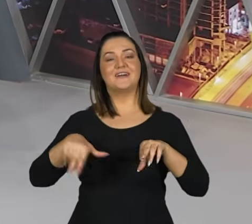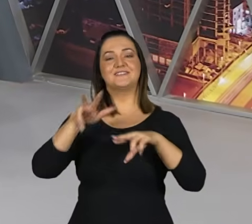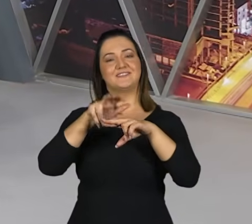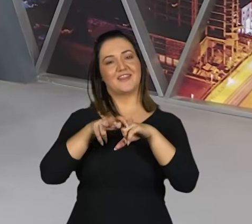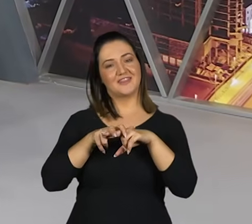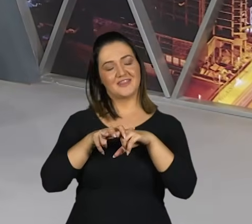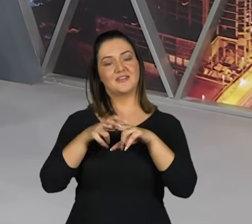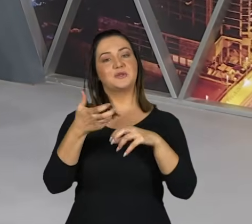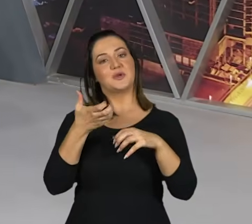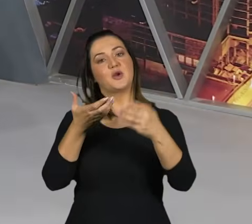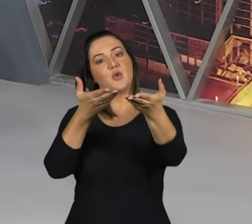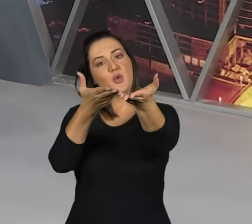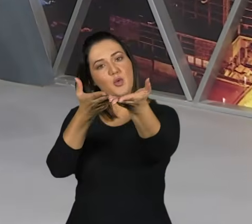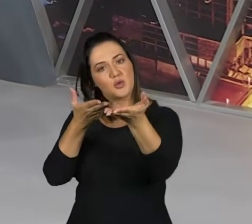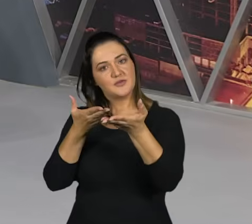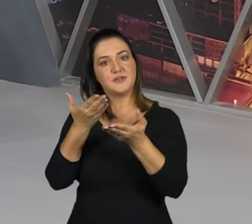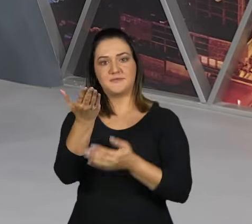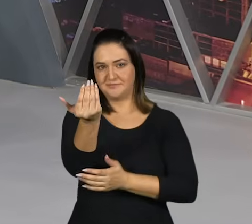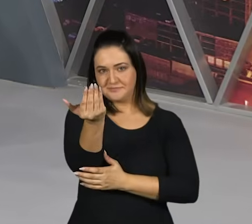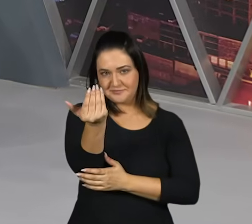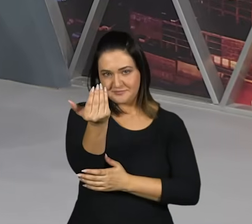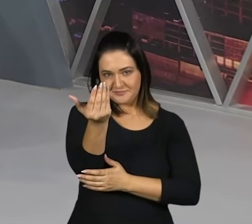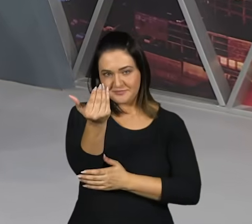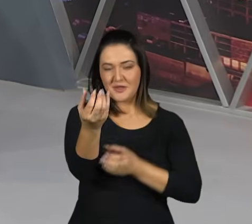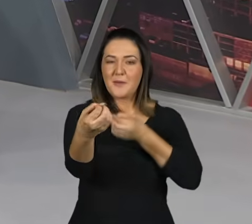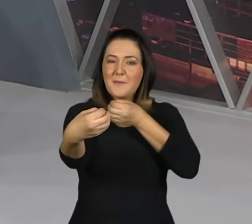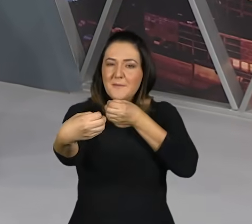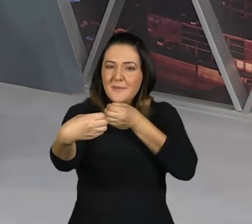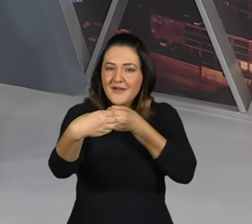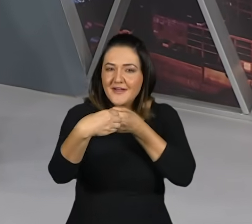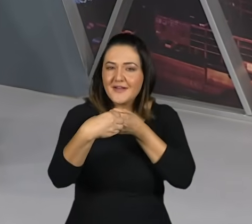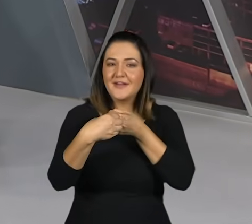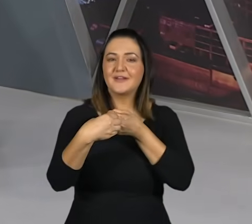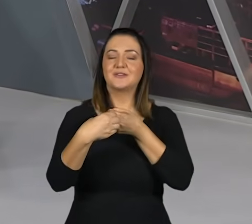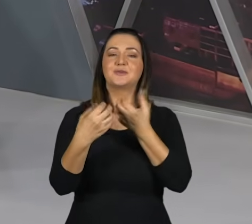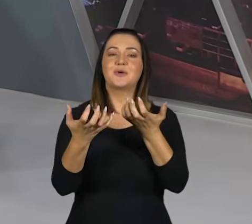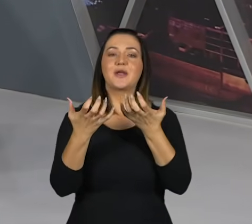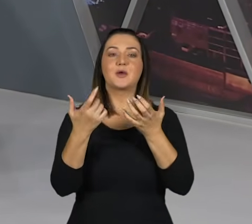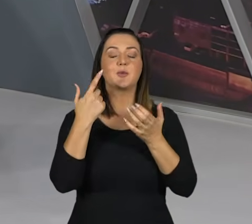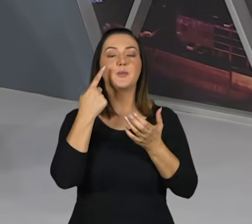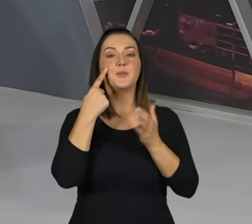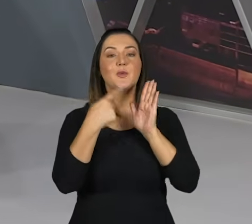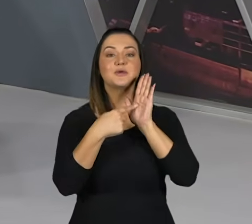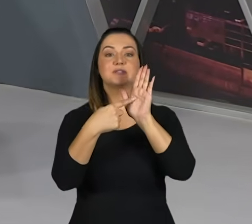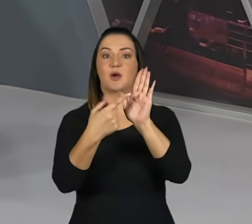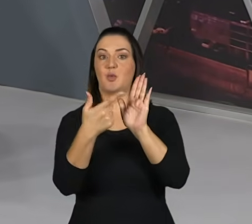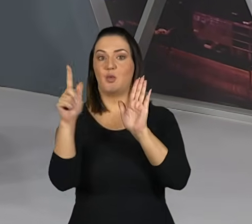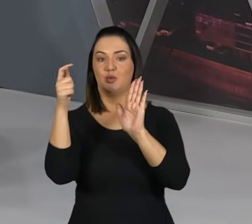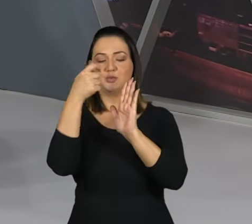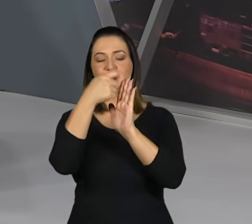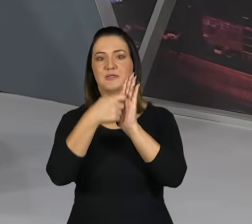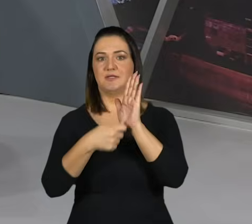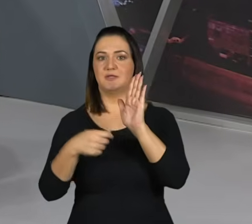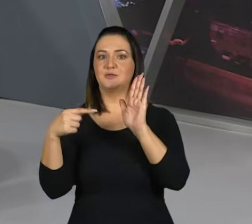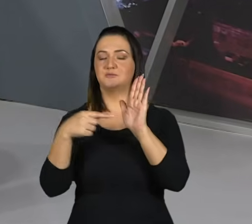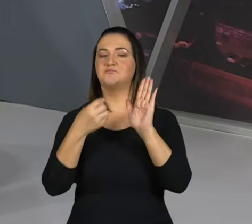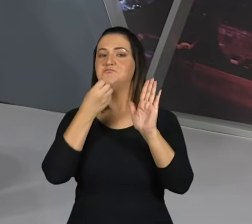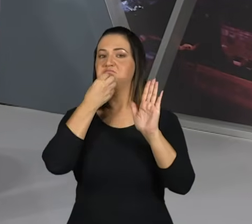aqui sentadinho eu quero convidar você para se aproximar, a chegar mais perto, por favor, porque eu quero te mostrar mais um